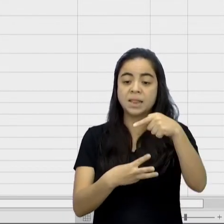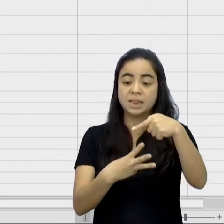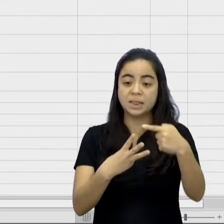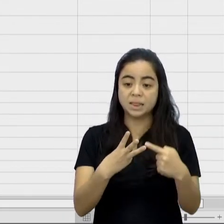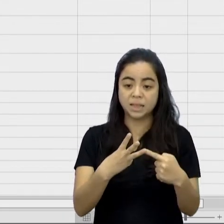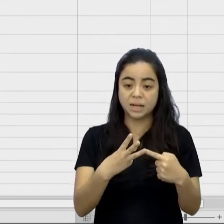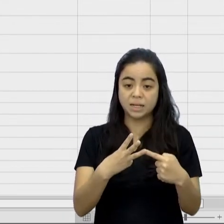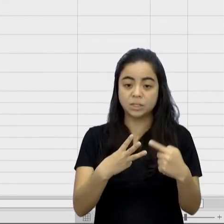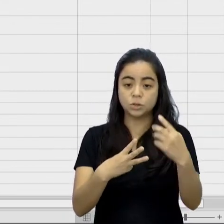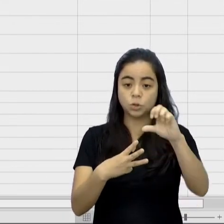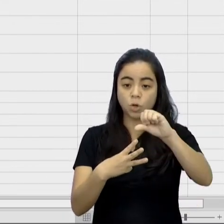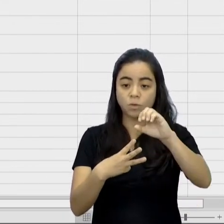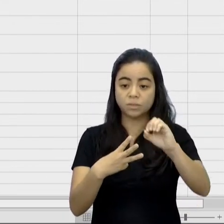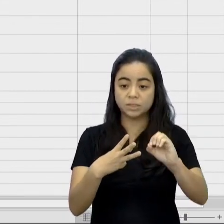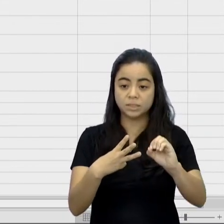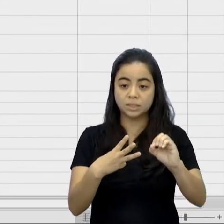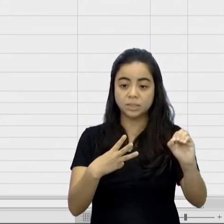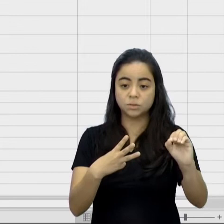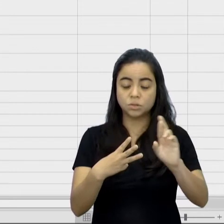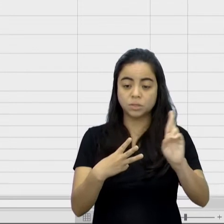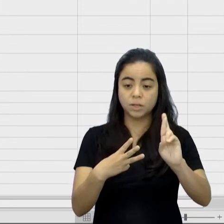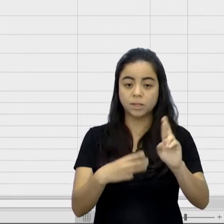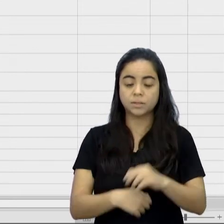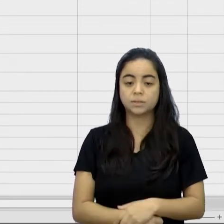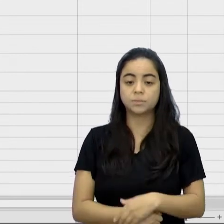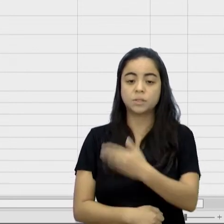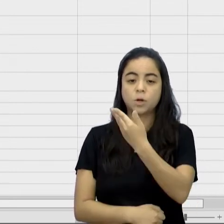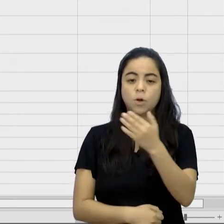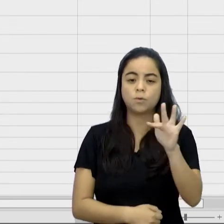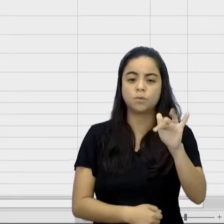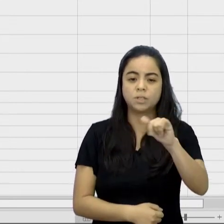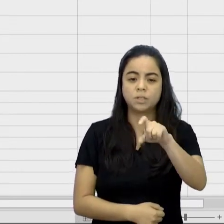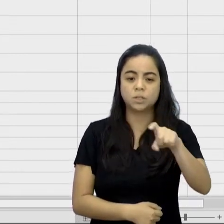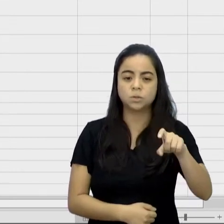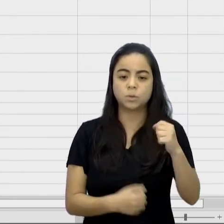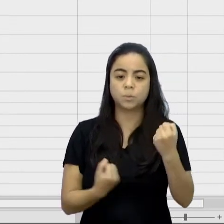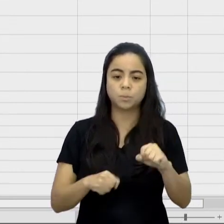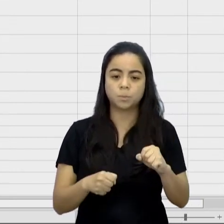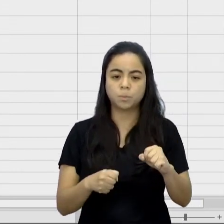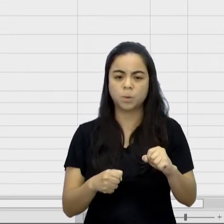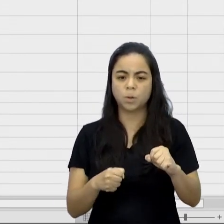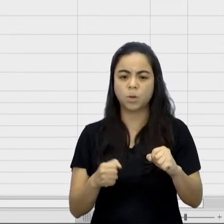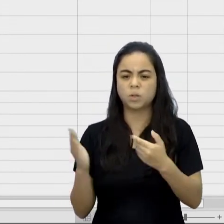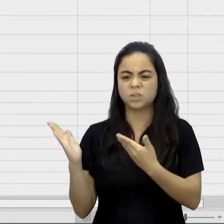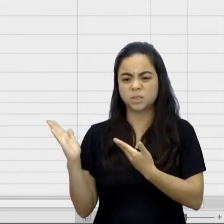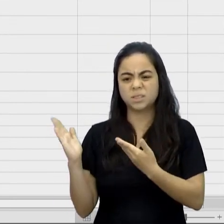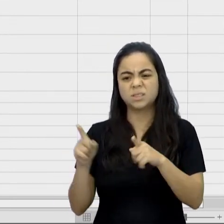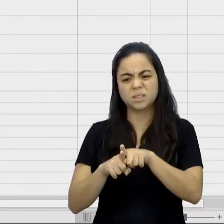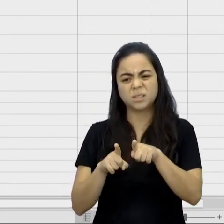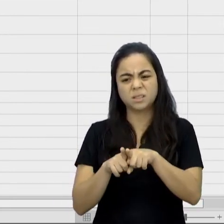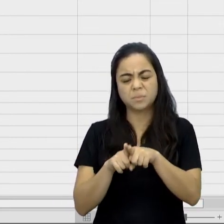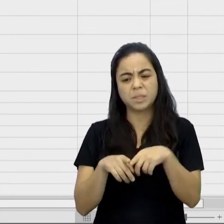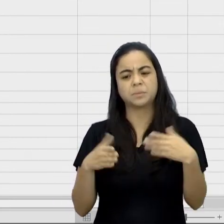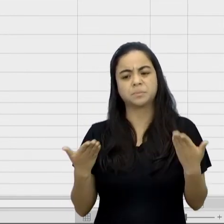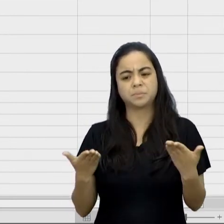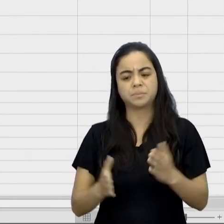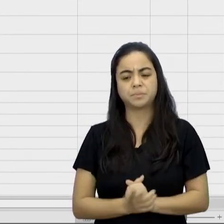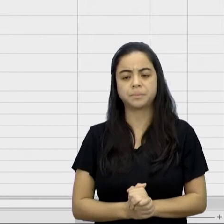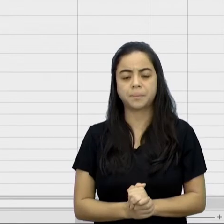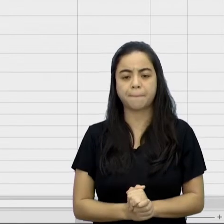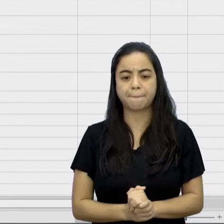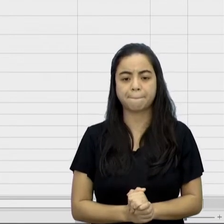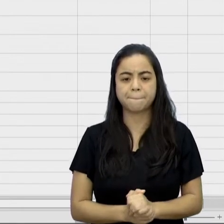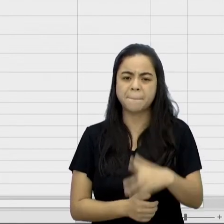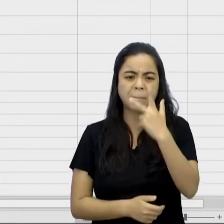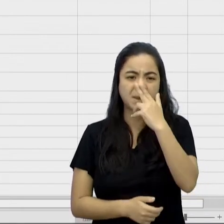Eu tive pensando aqui, ó, esses de fixo, eu posso colocar de outra cor para ficar chamando mais atenção? O que você acha